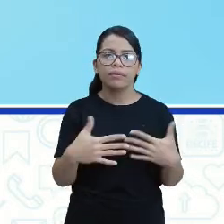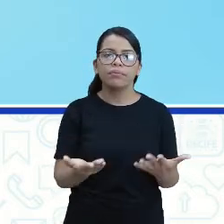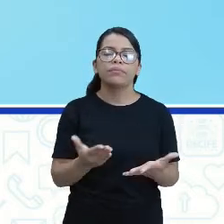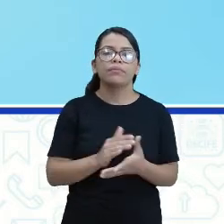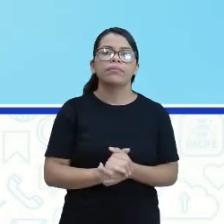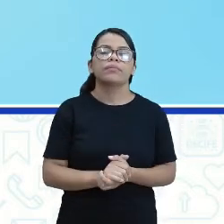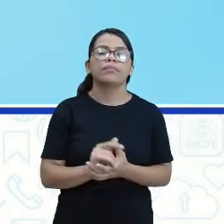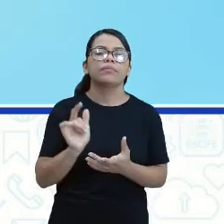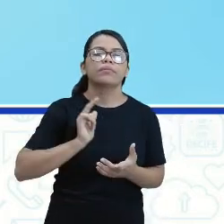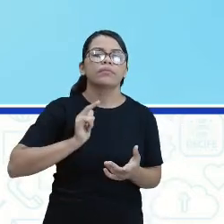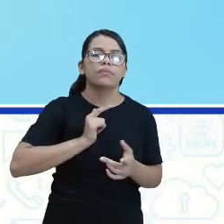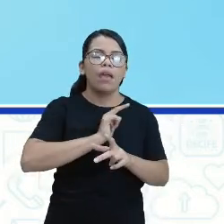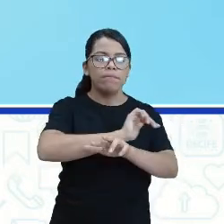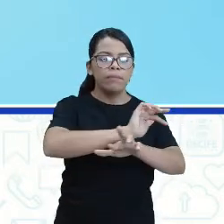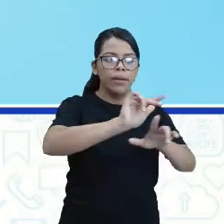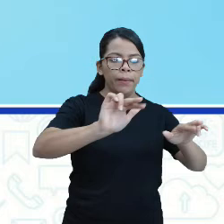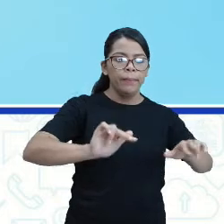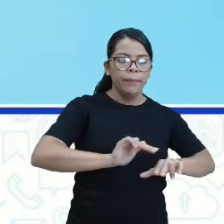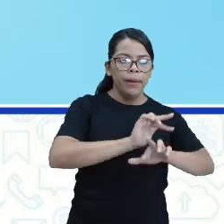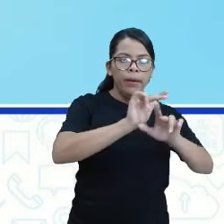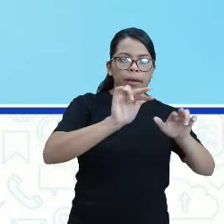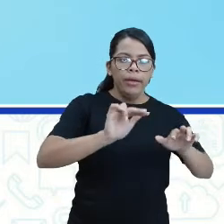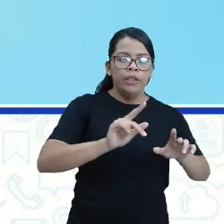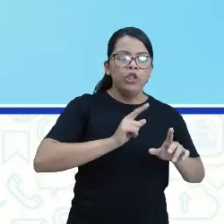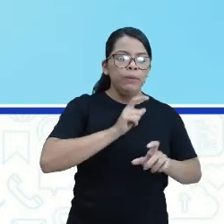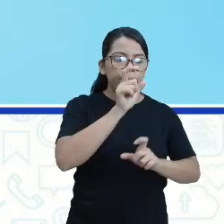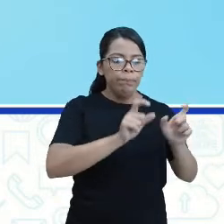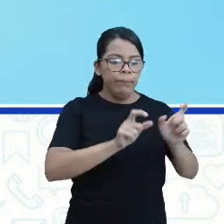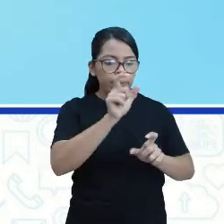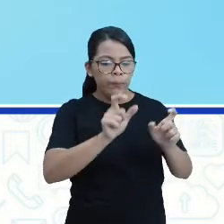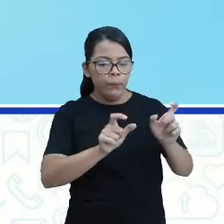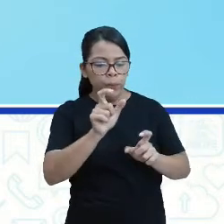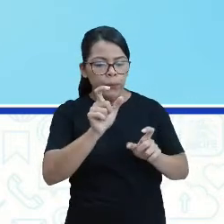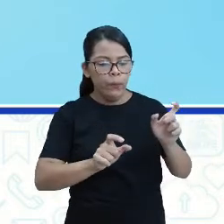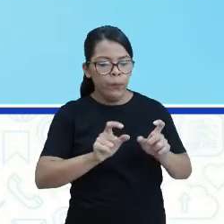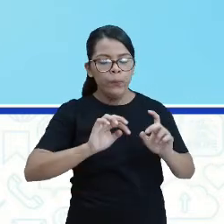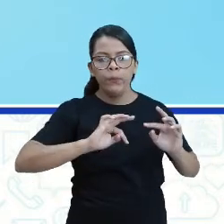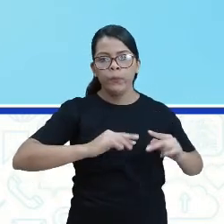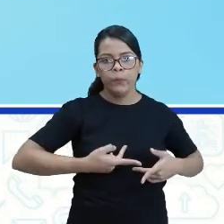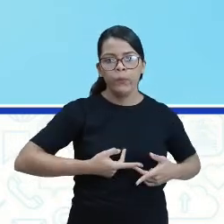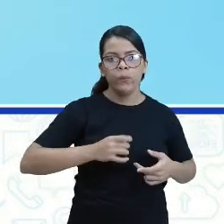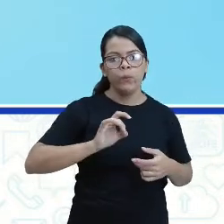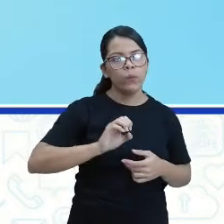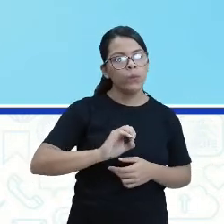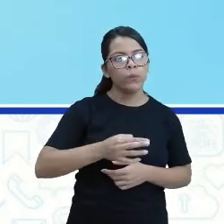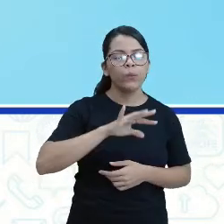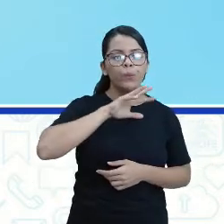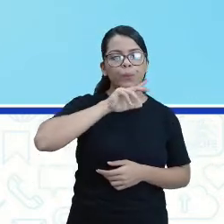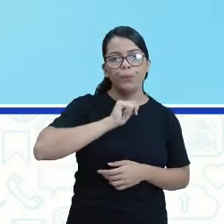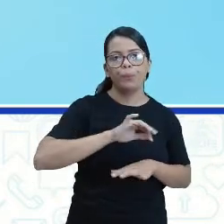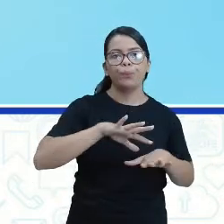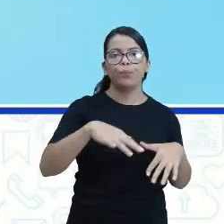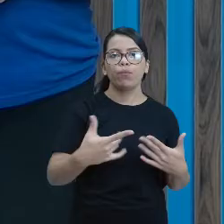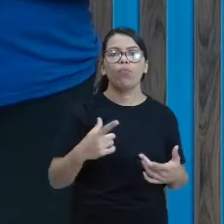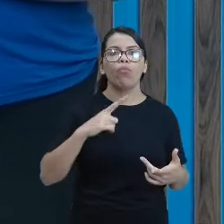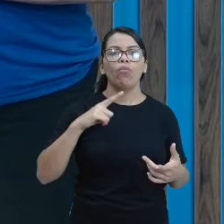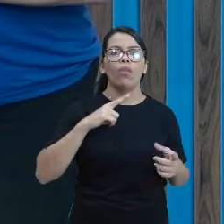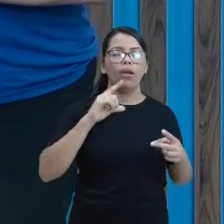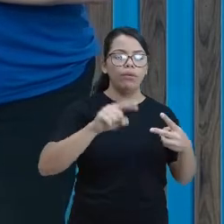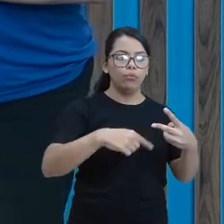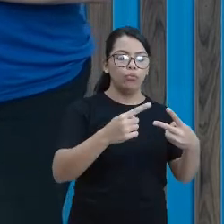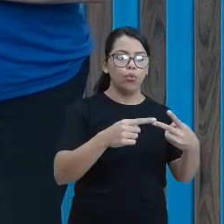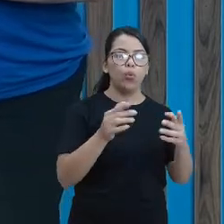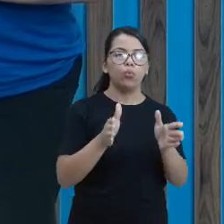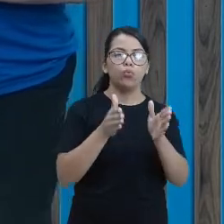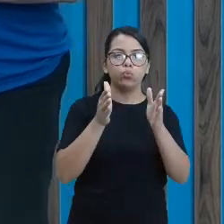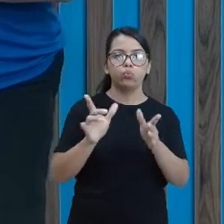então existe essa variabilidade de indivíduos da mesma espécie, tá? A atuação no processo de seleção natural, que é super